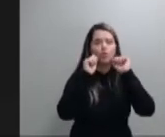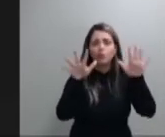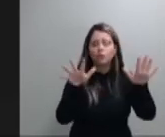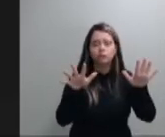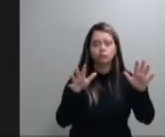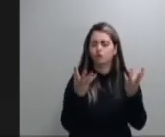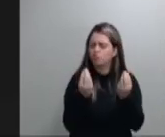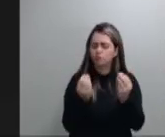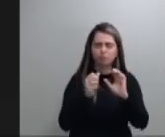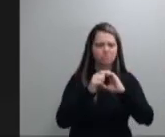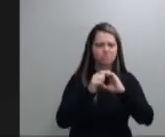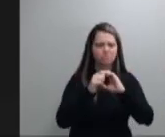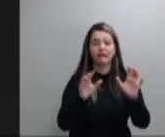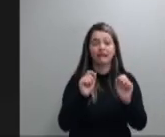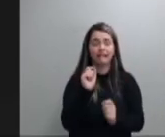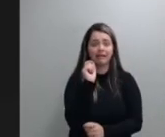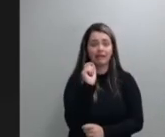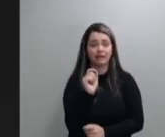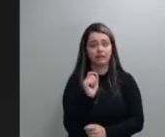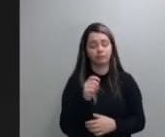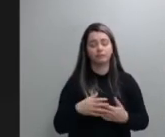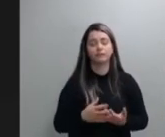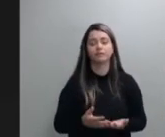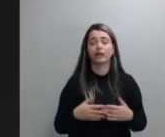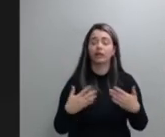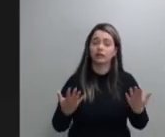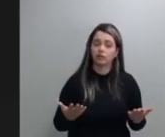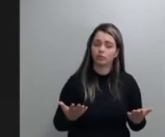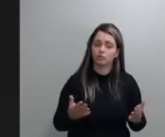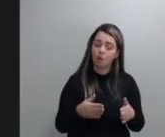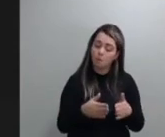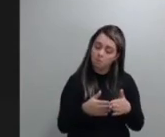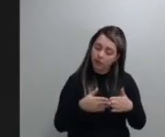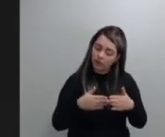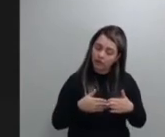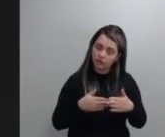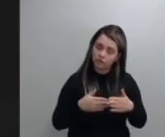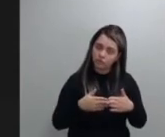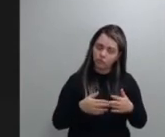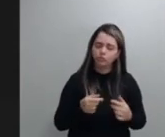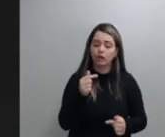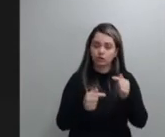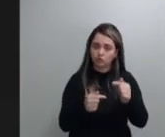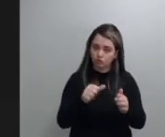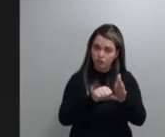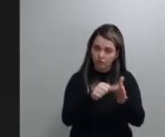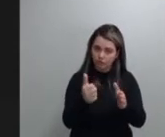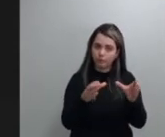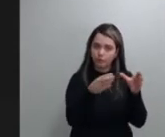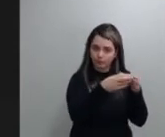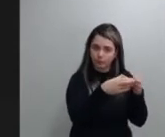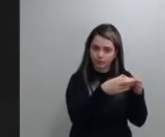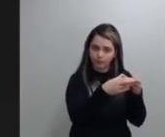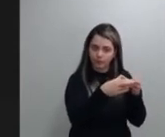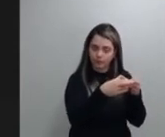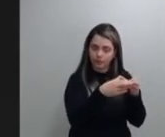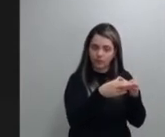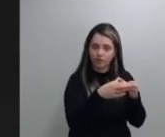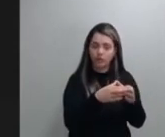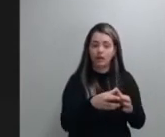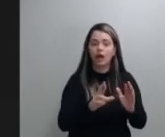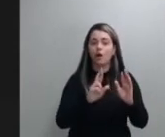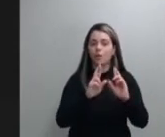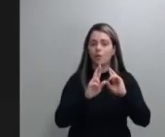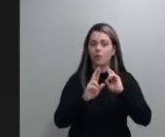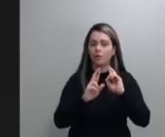Excelências, diante do elevado descortino da primeira turma está um recurso em mandato de segurança